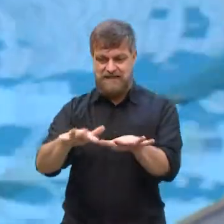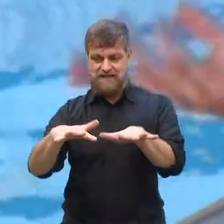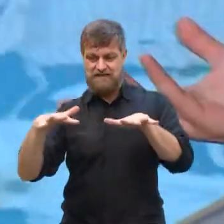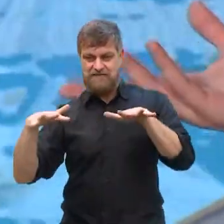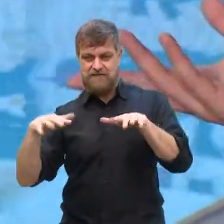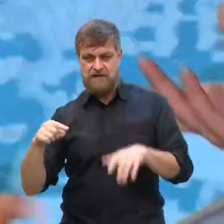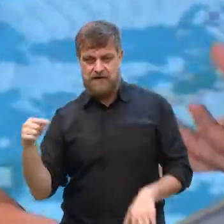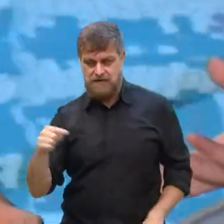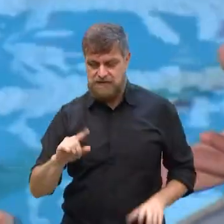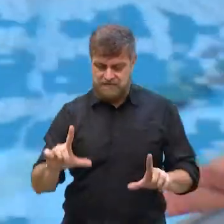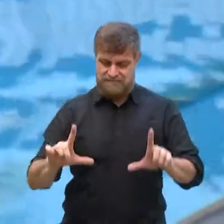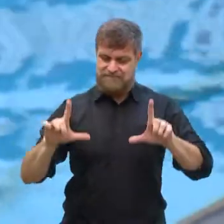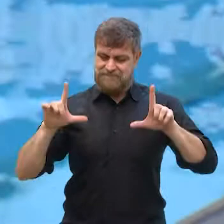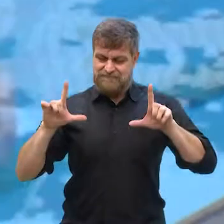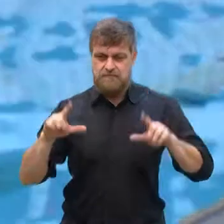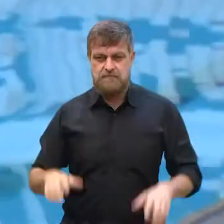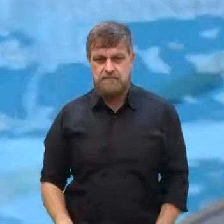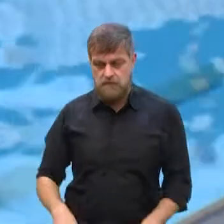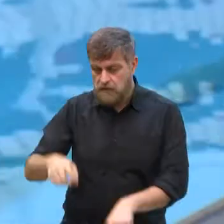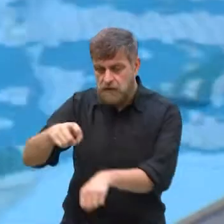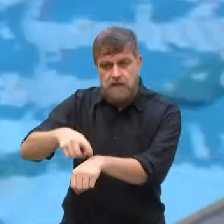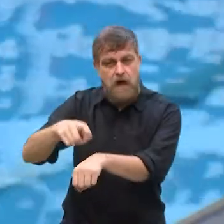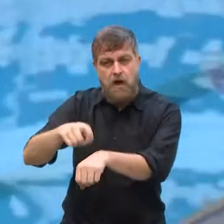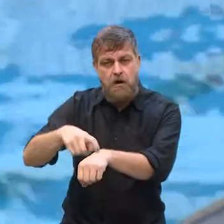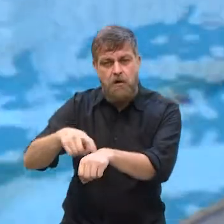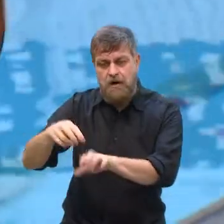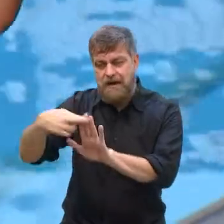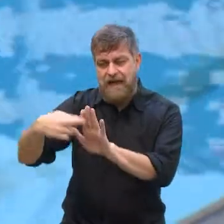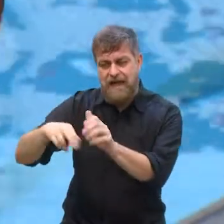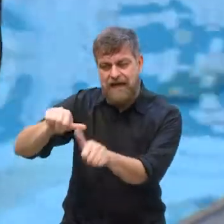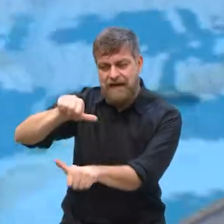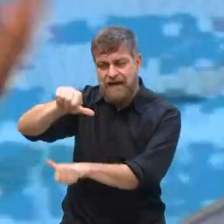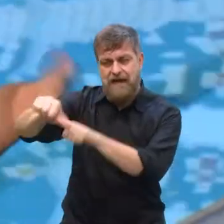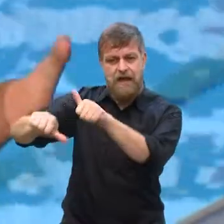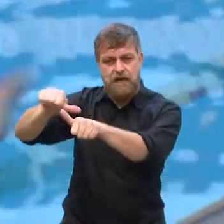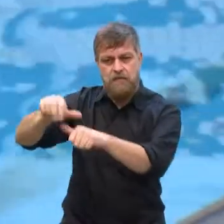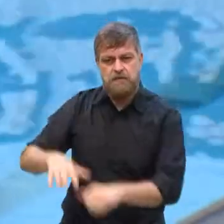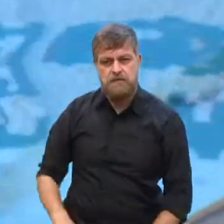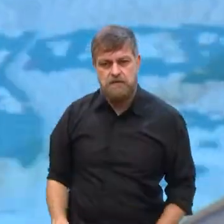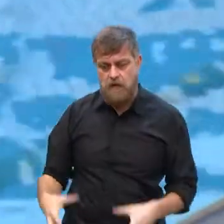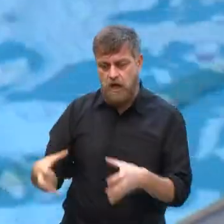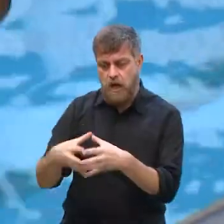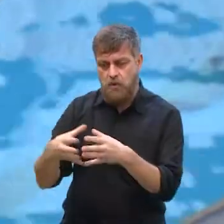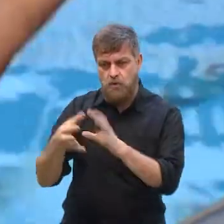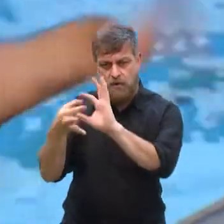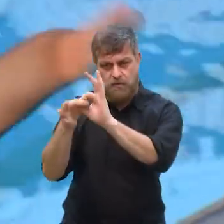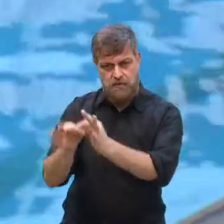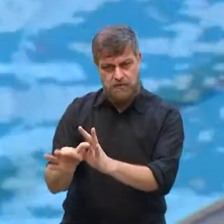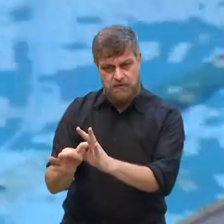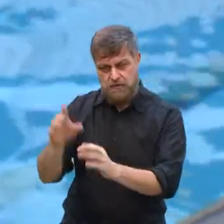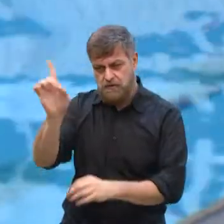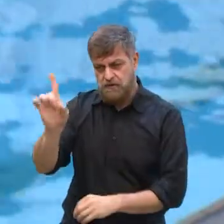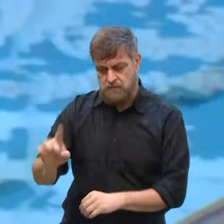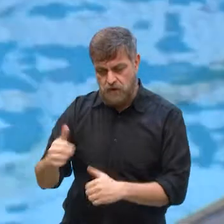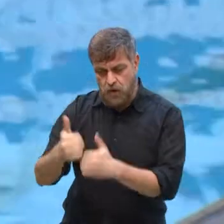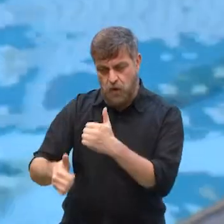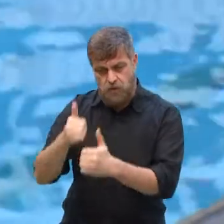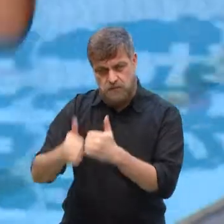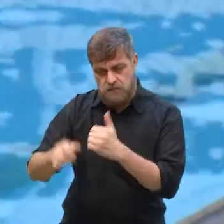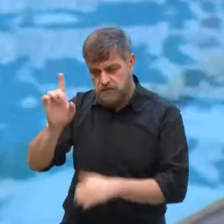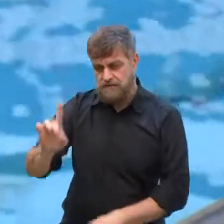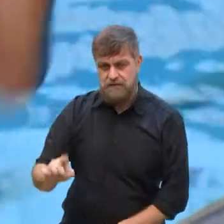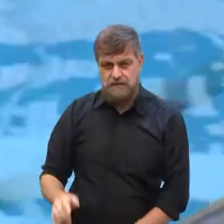vocês são os artistas. Exatamente, e nesse momento de uma mudança crucial para o movimento paralímpico, o esporte paralímpico brasileiro,